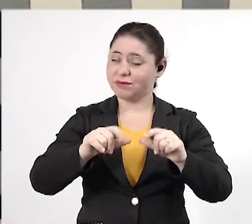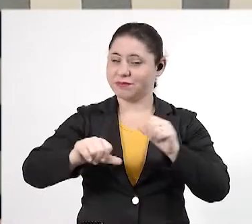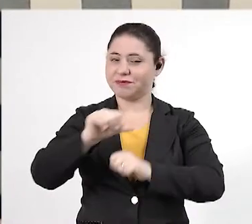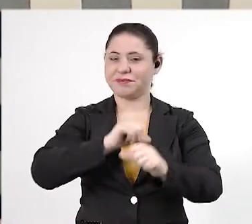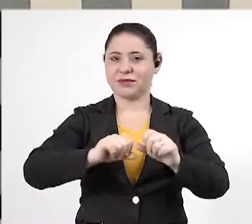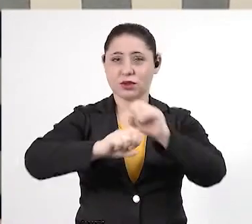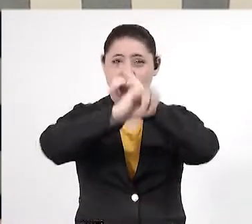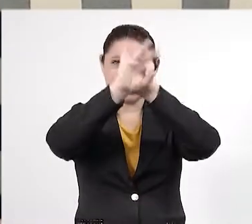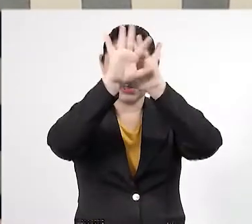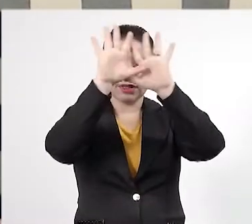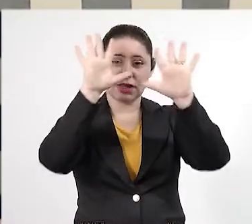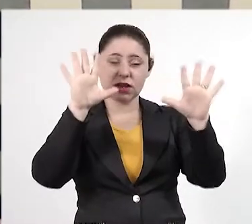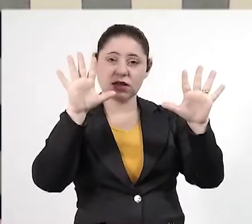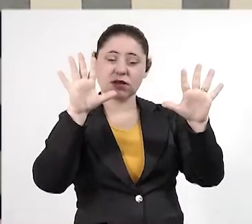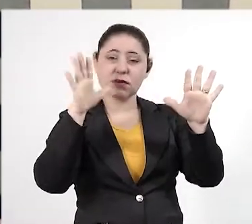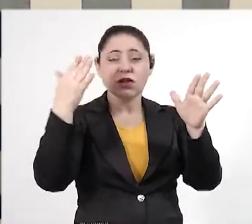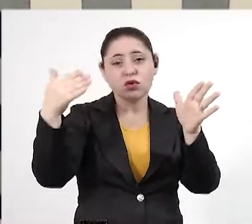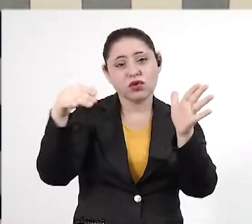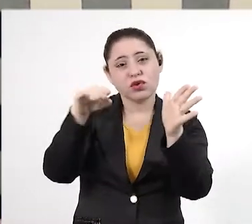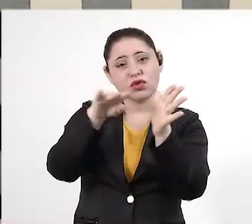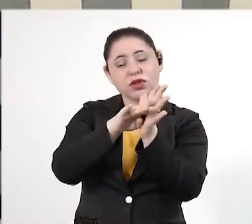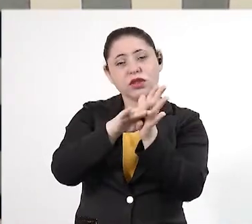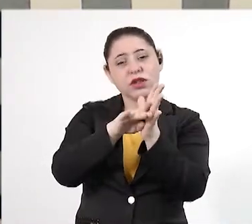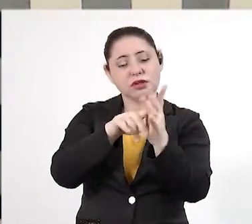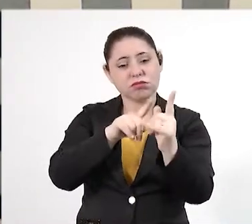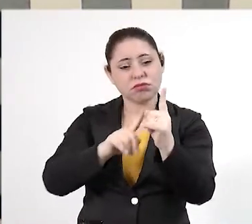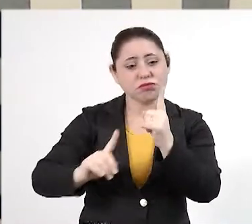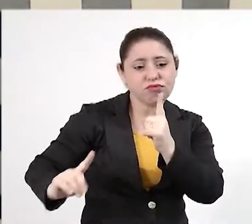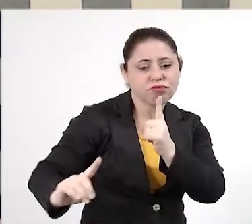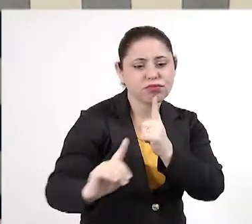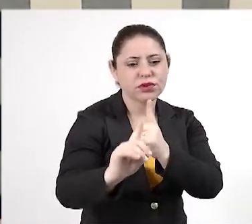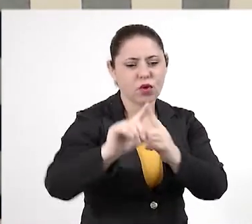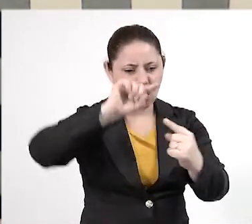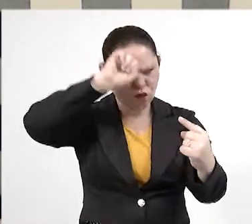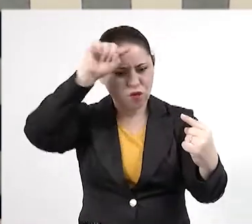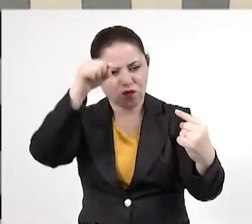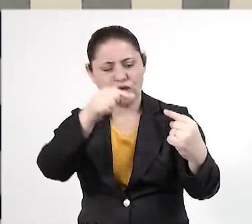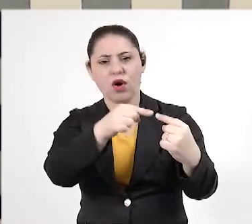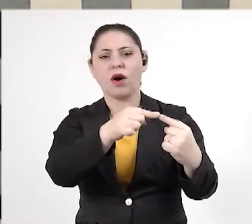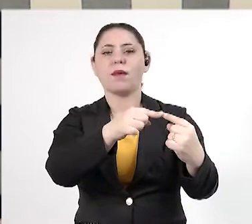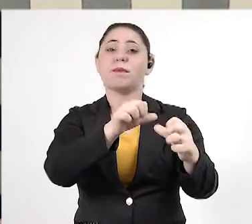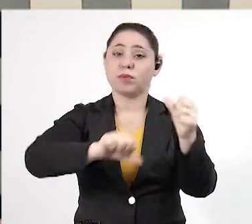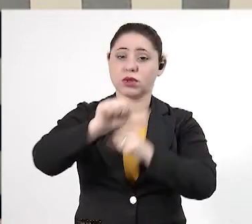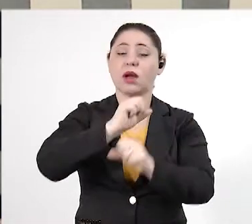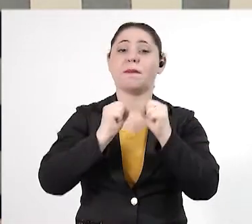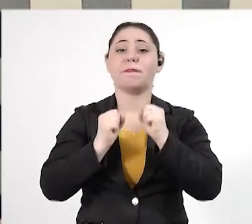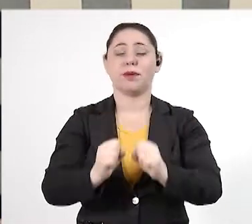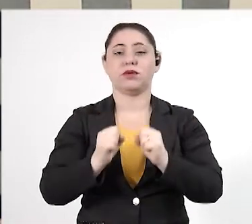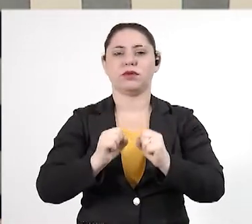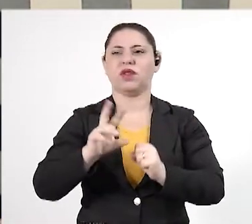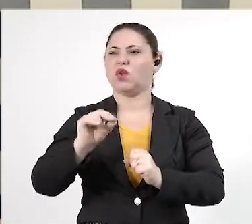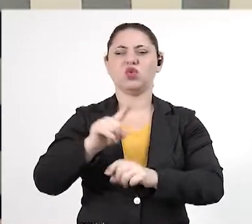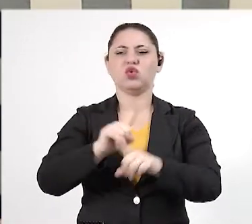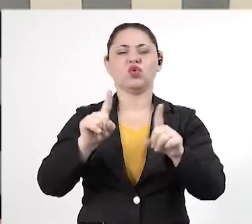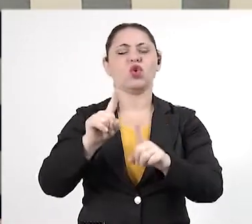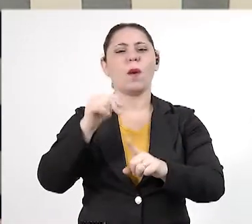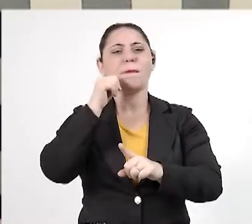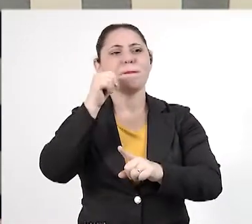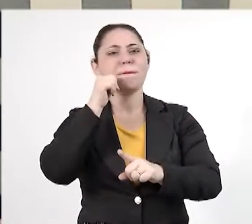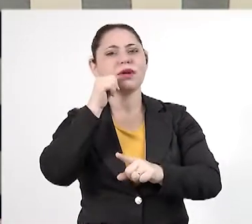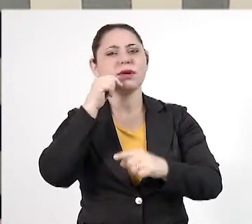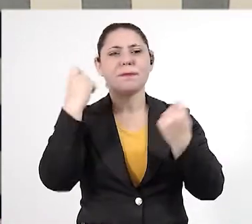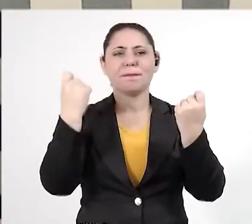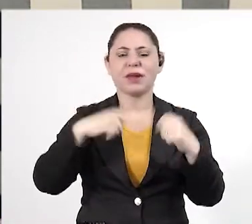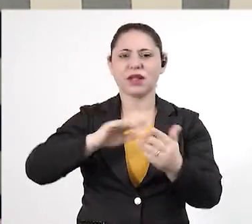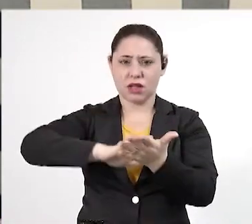Pelo menos com esclarecimento e chegando na ponta, eu acredito que a gente possa mudar muita coisa. Até porque não são só as